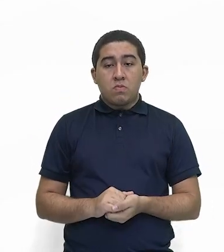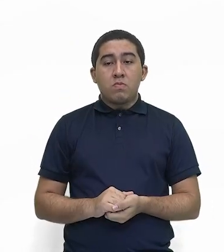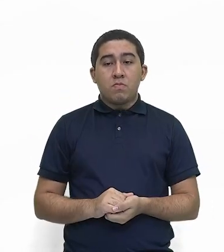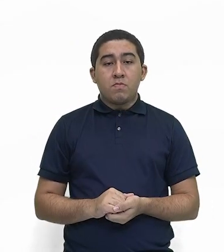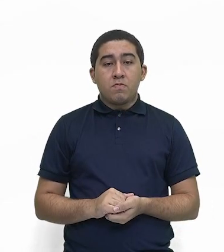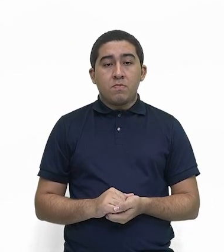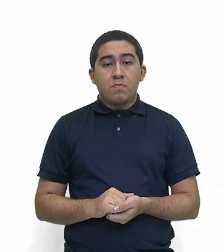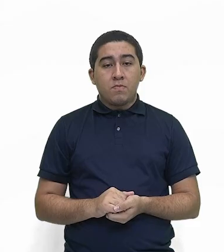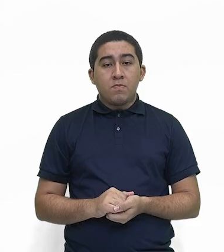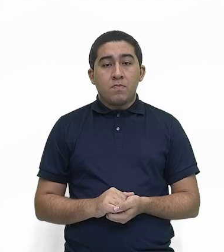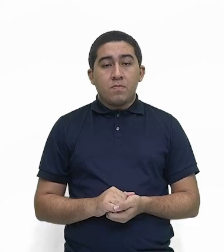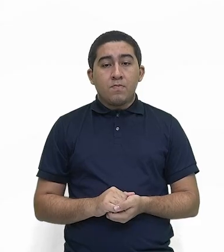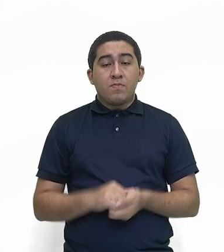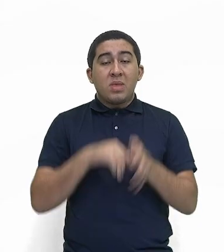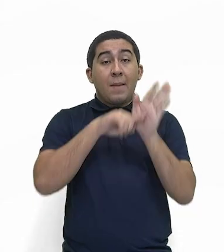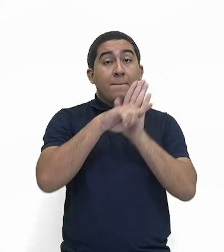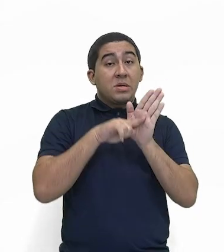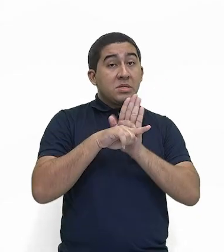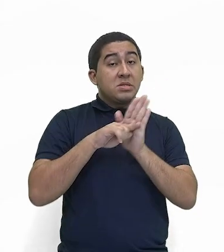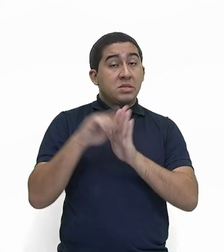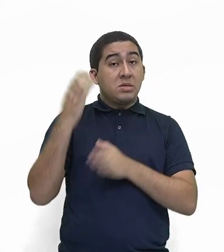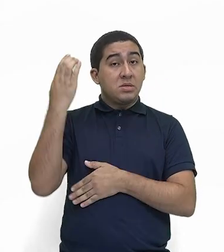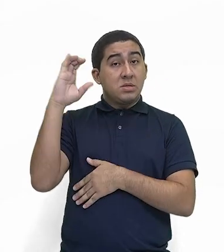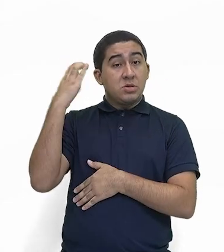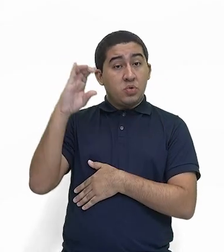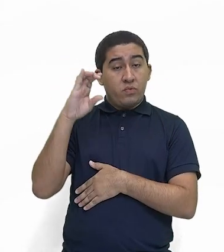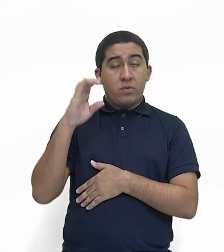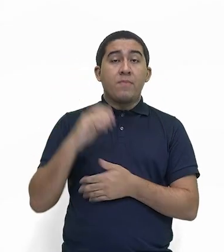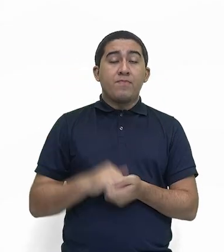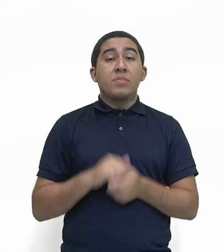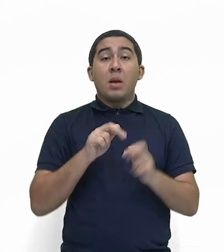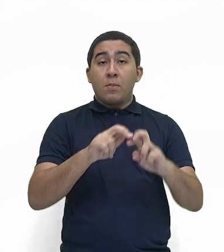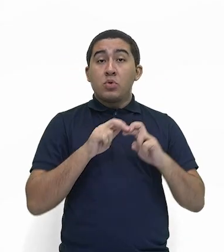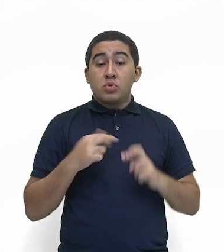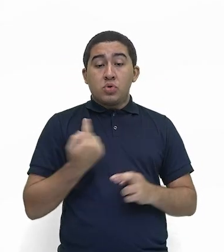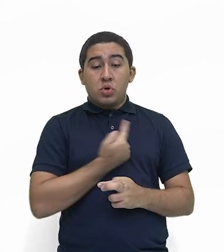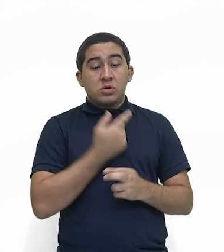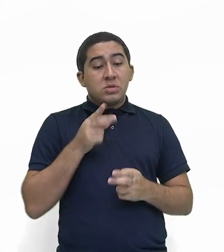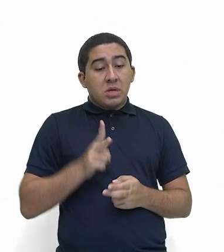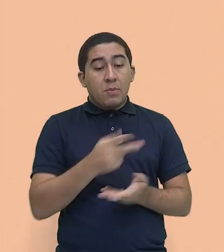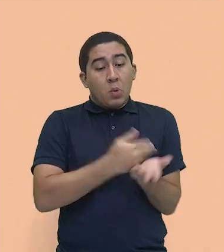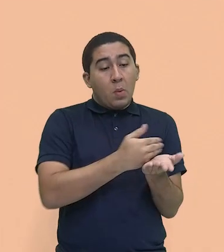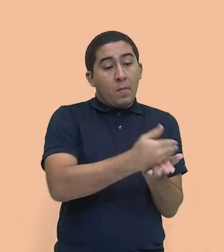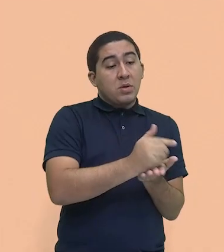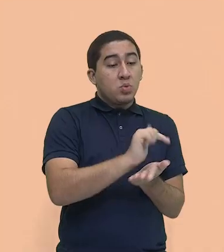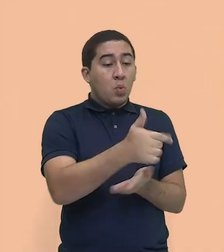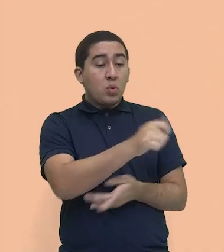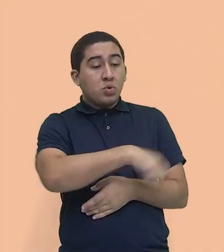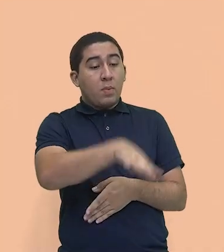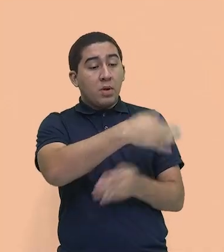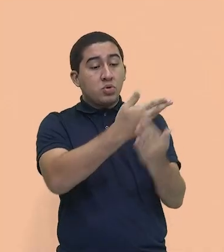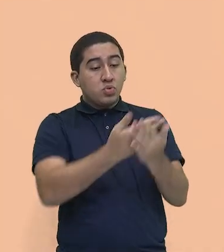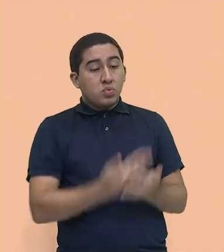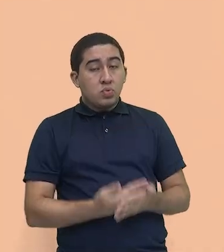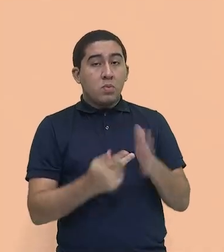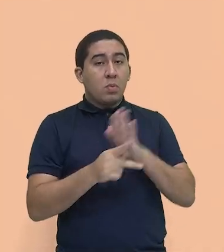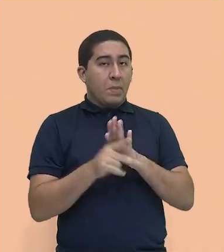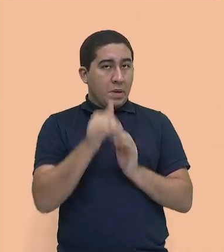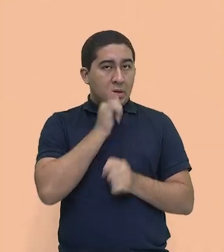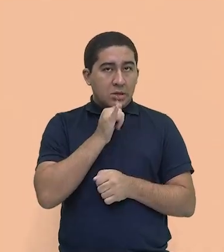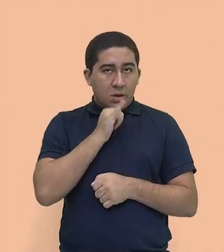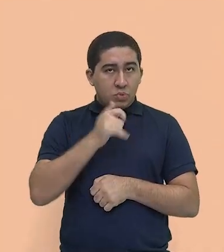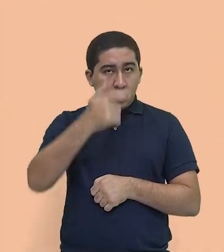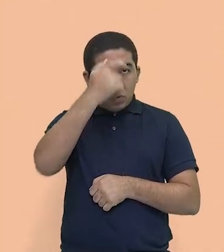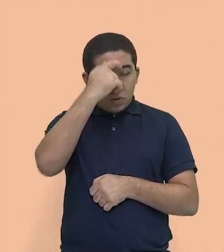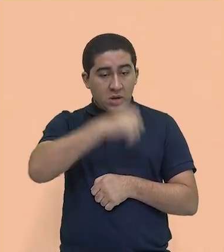A investigação científica, é por isso que a gente fala muito quando a gente entra no outro campo que não é científico, no campo do senso comum,